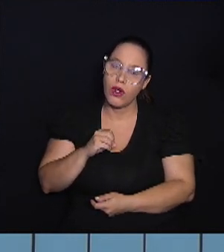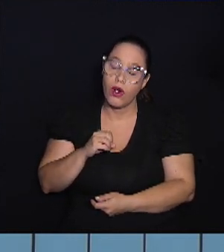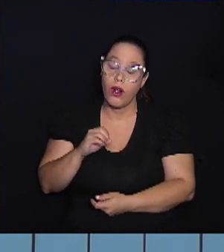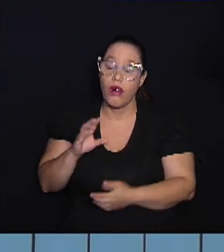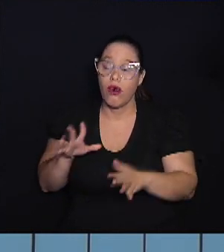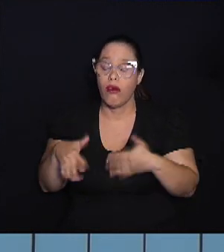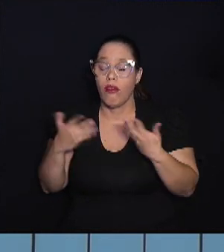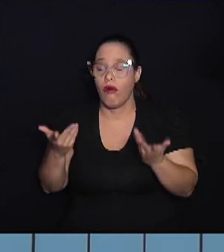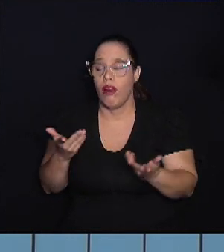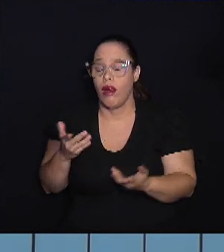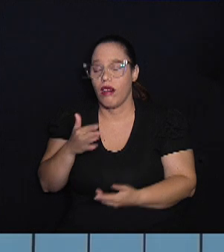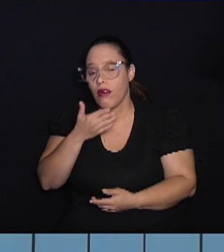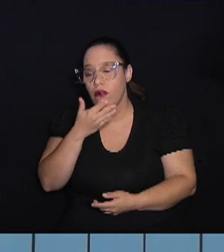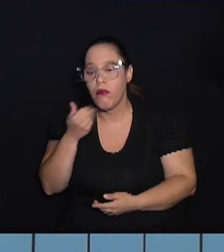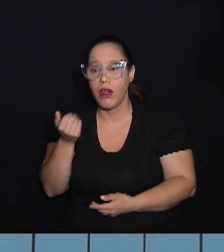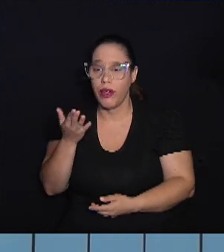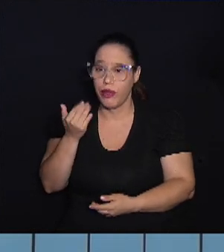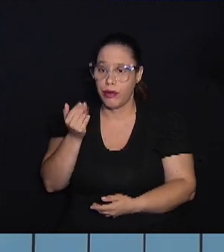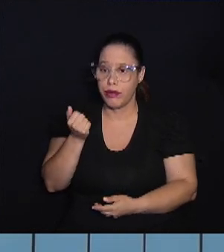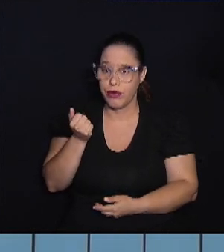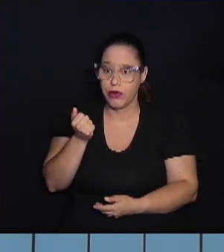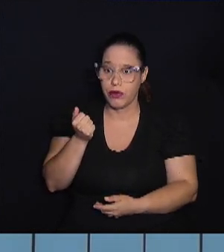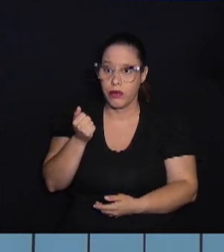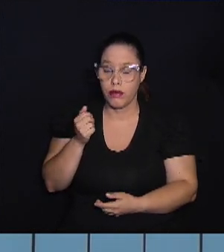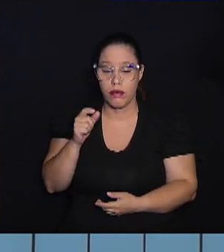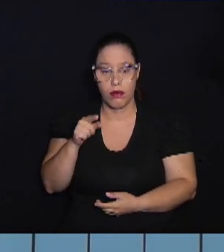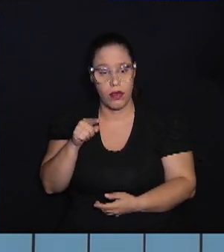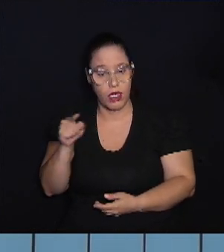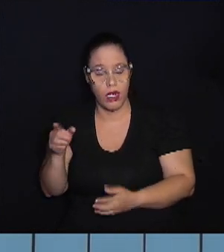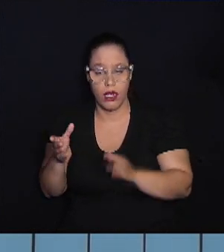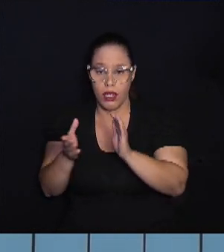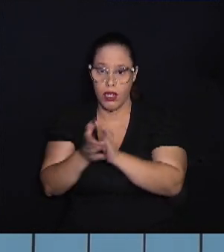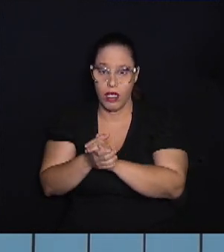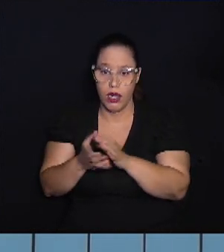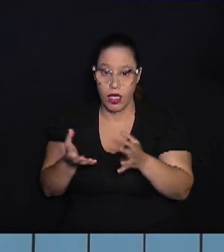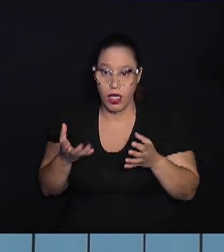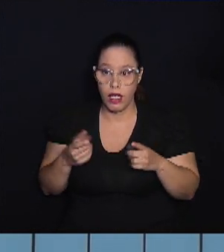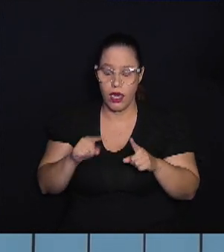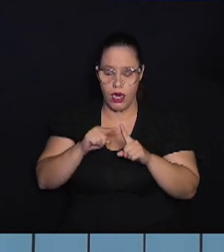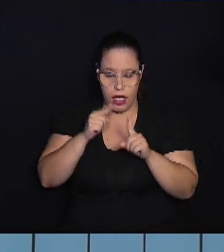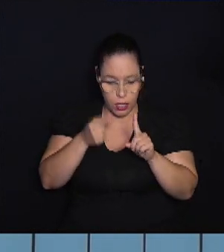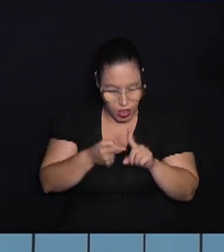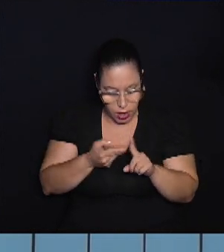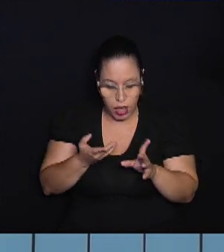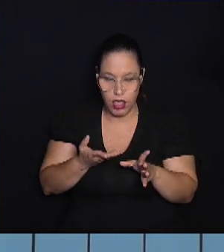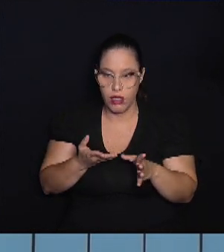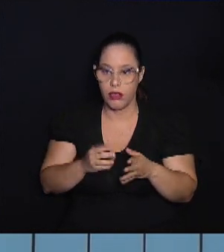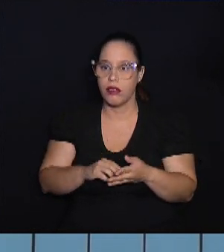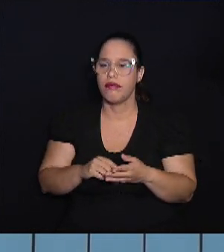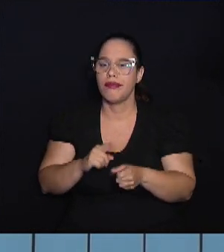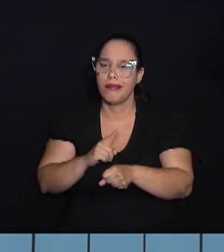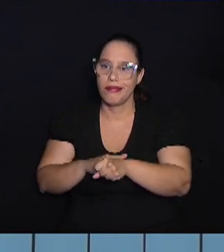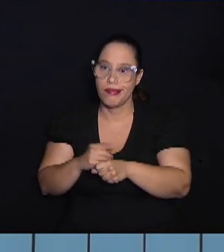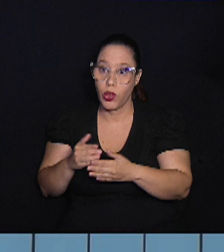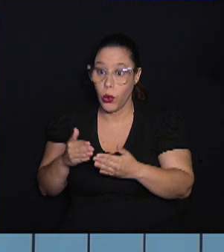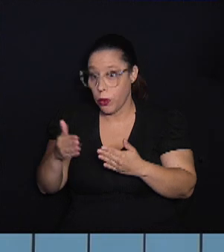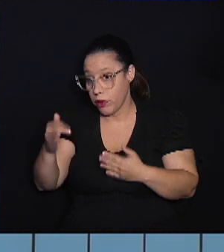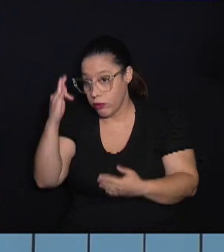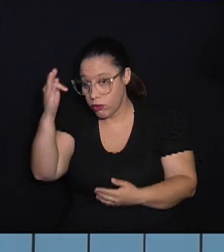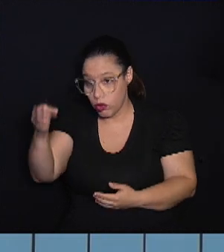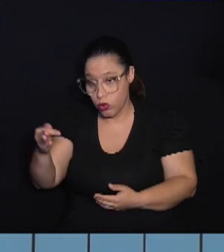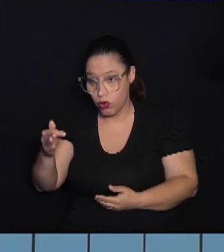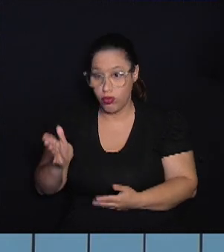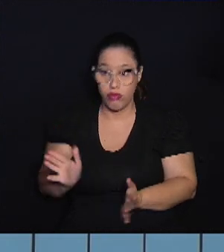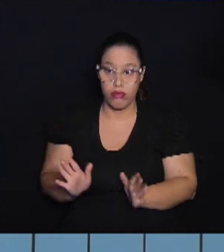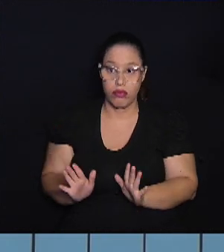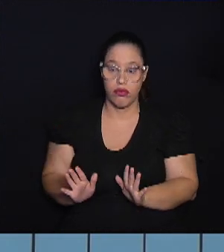mais indicados, né, principalmente para aqueles casais, né, que pretendem aí engravidar daqui a pouco ou até mais para frente,